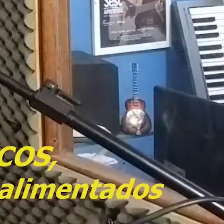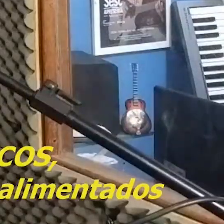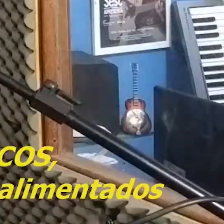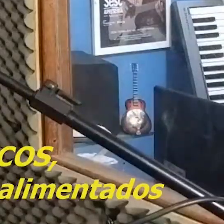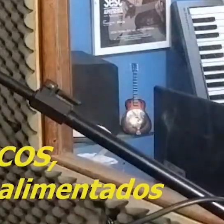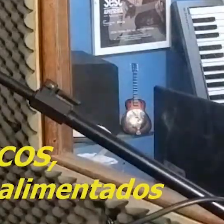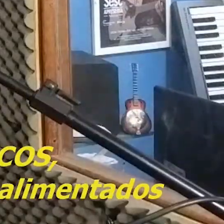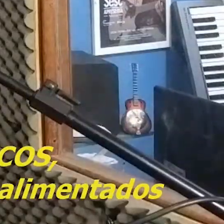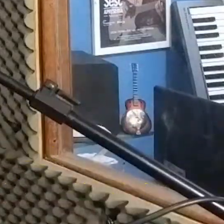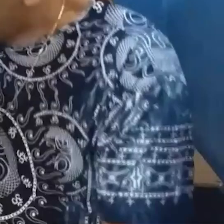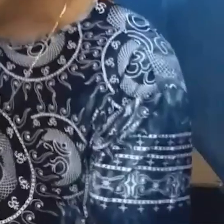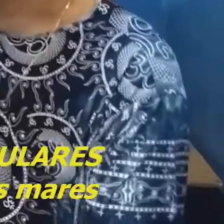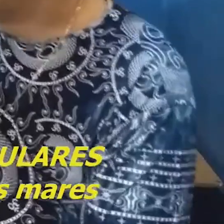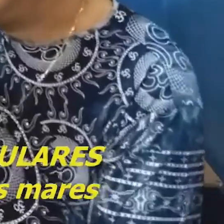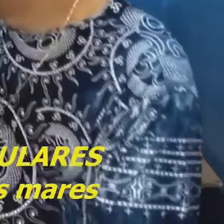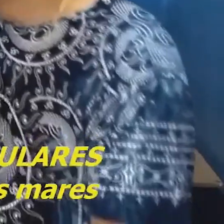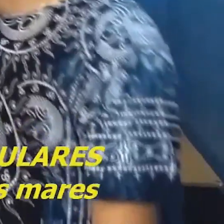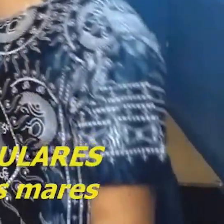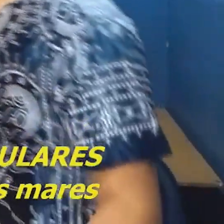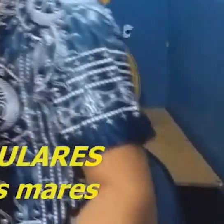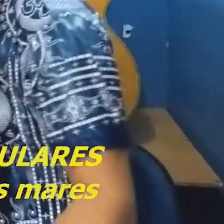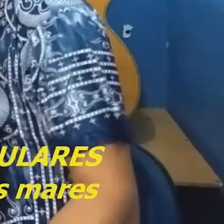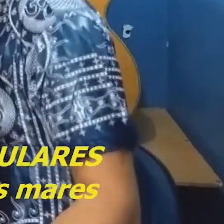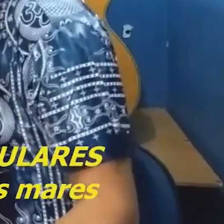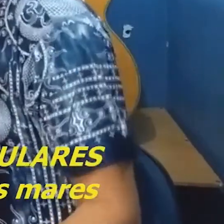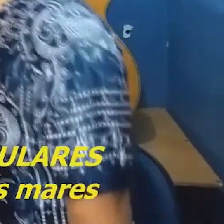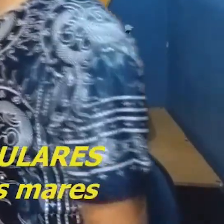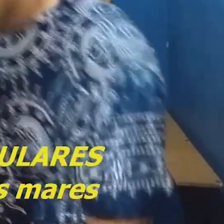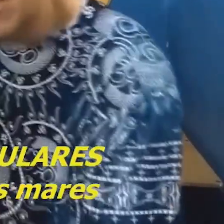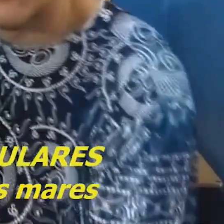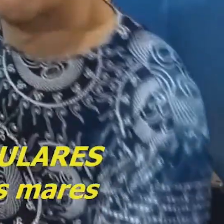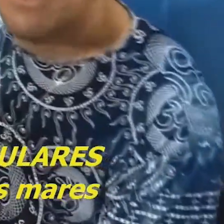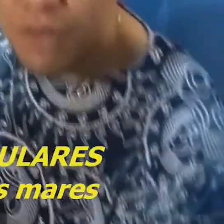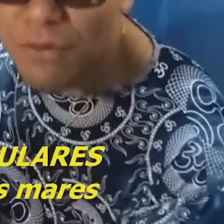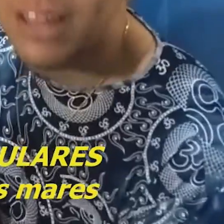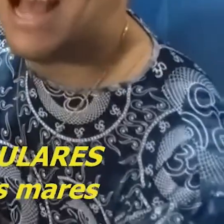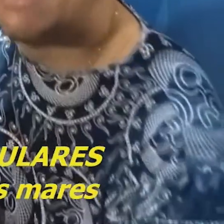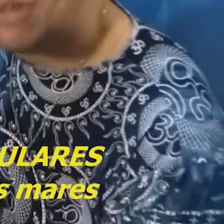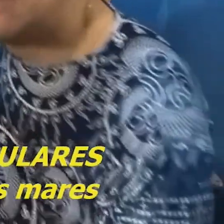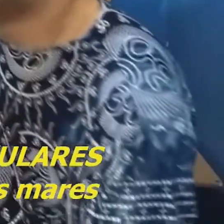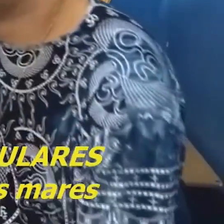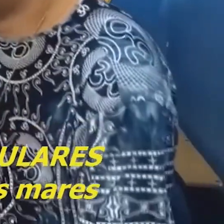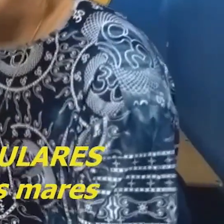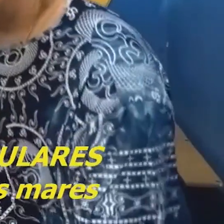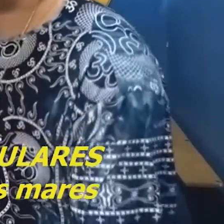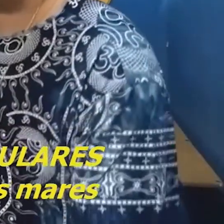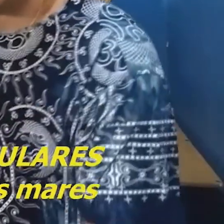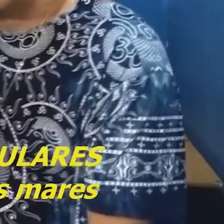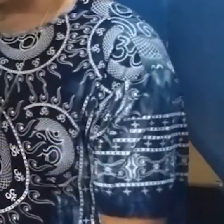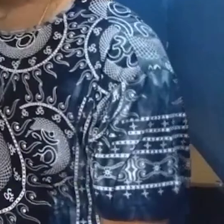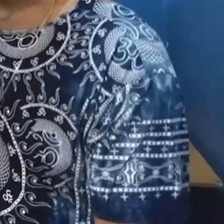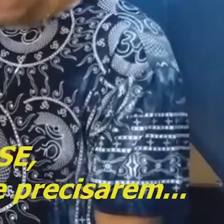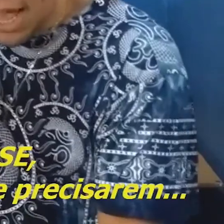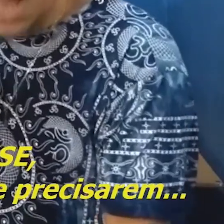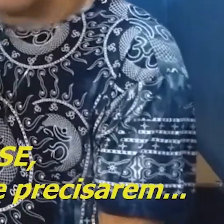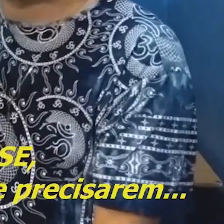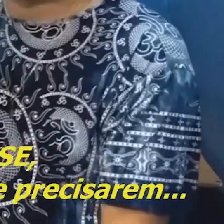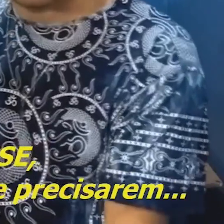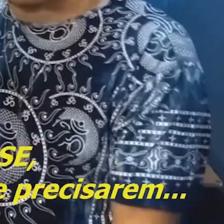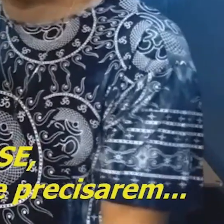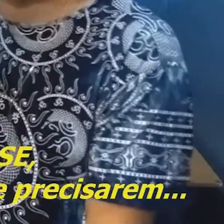serem alimentados. E tem também as algas unicelulares, que vivem na água dos rios e dos mares,